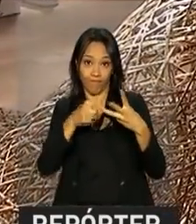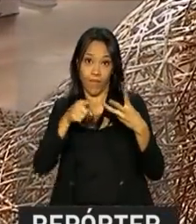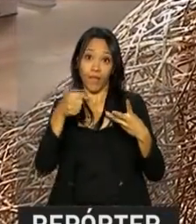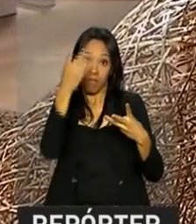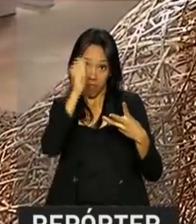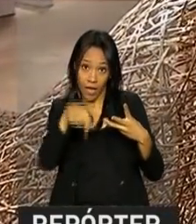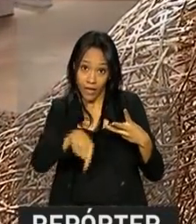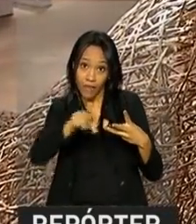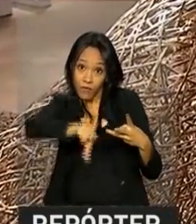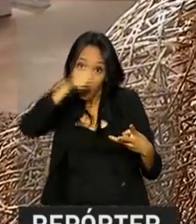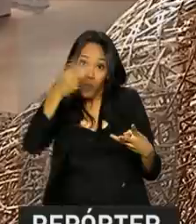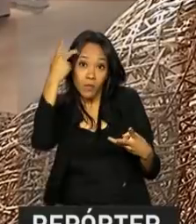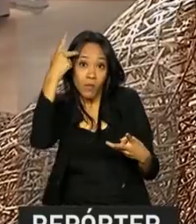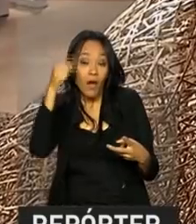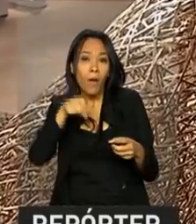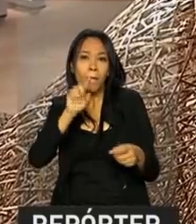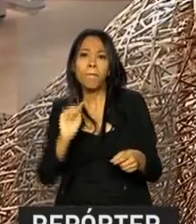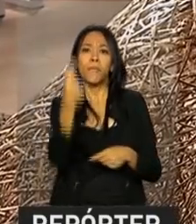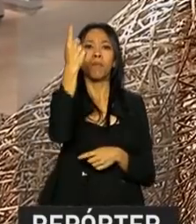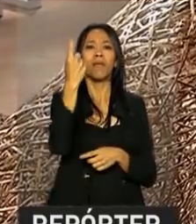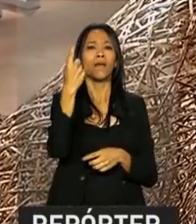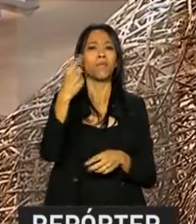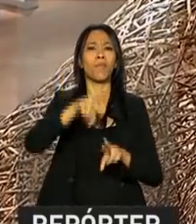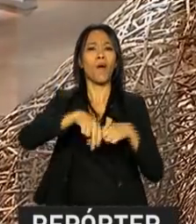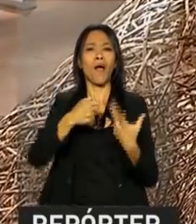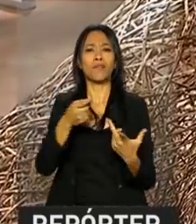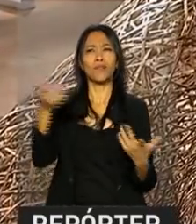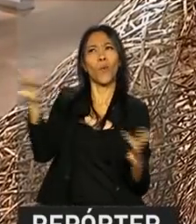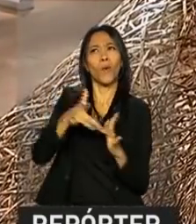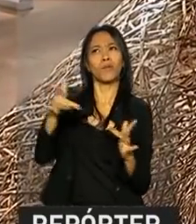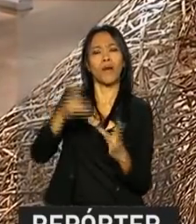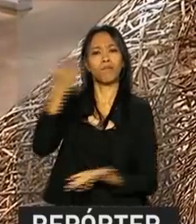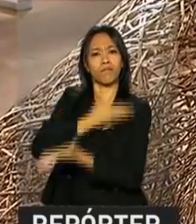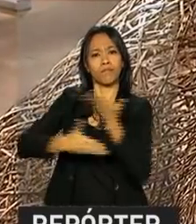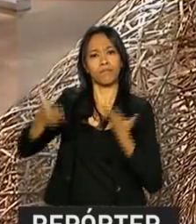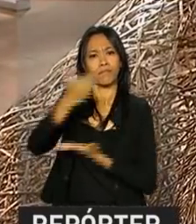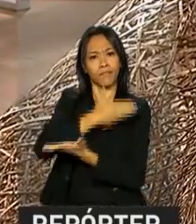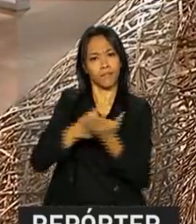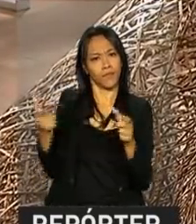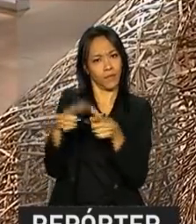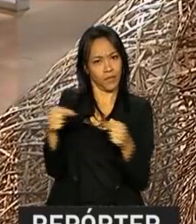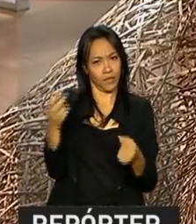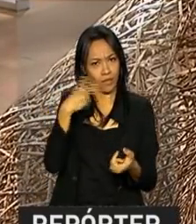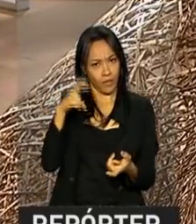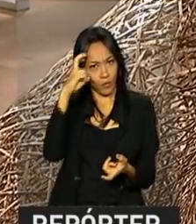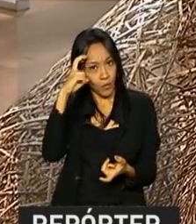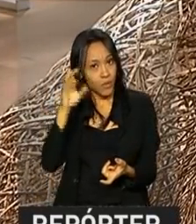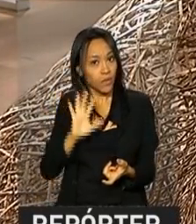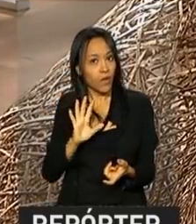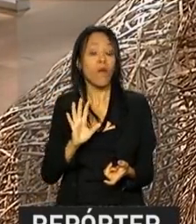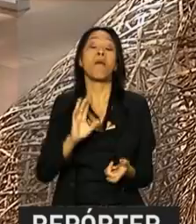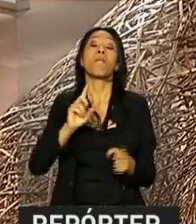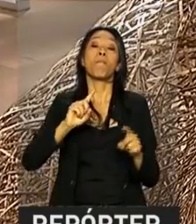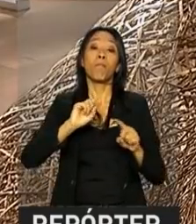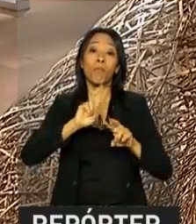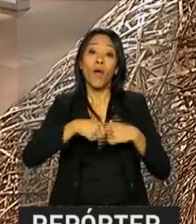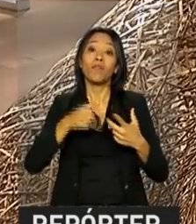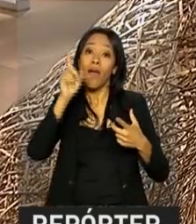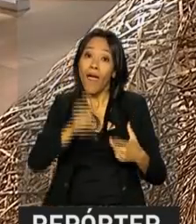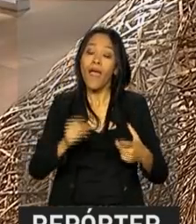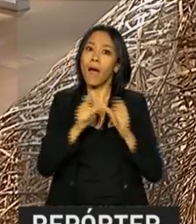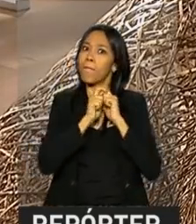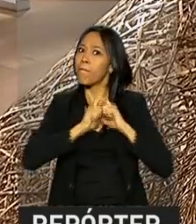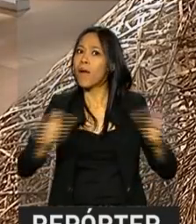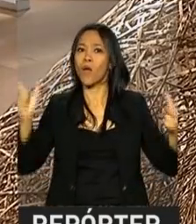paulista foi escolhida como pioneira, não só por causa da relação que tem com a cultura nipônica, mas por ser a maior cidade do